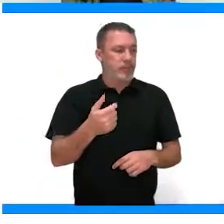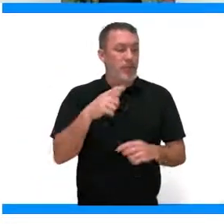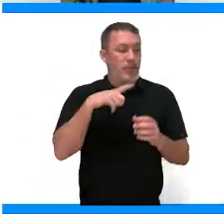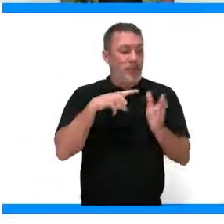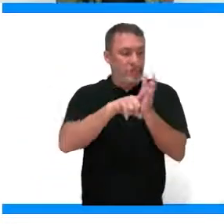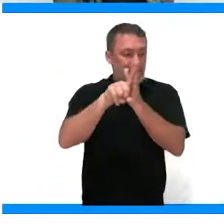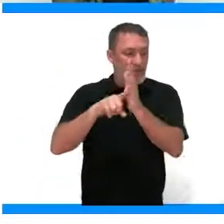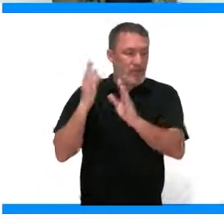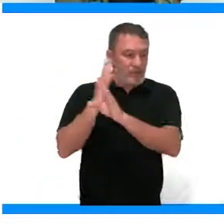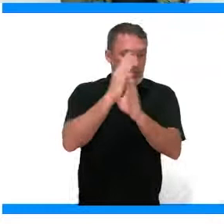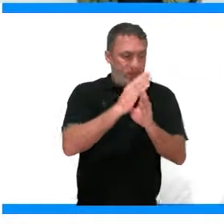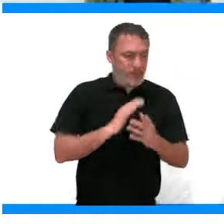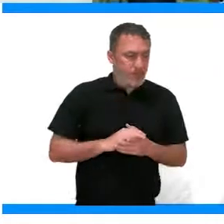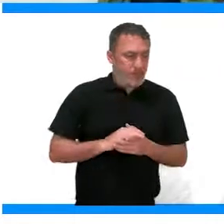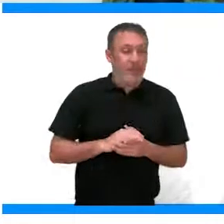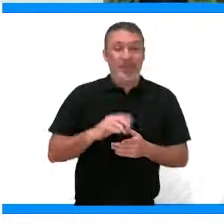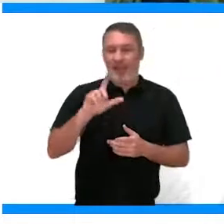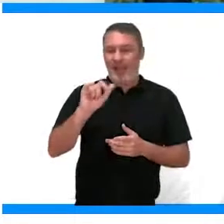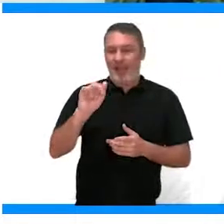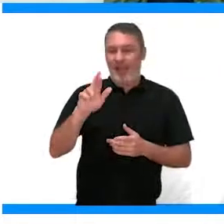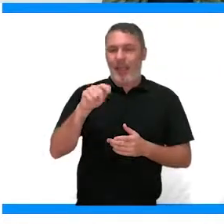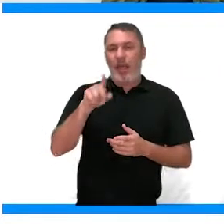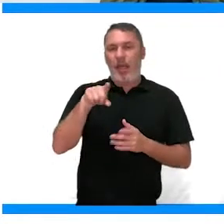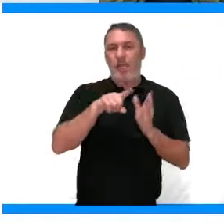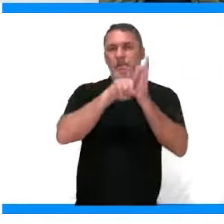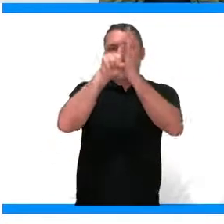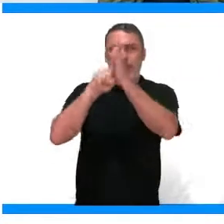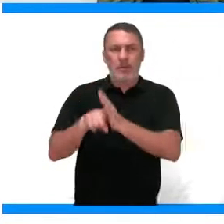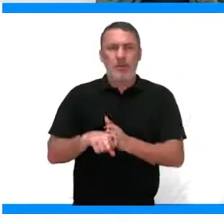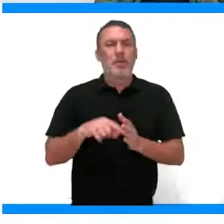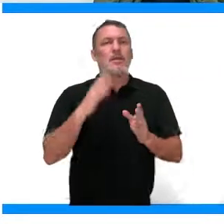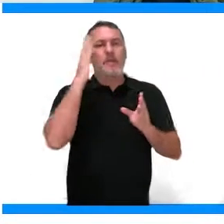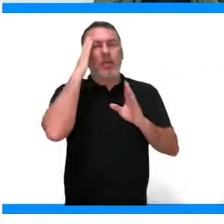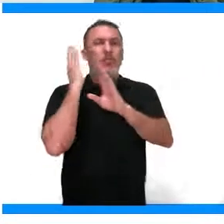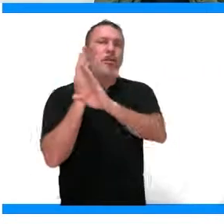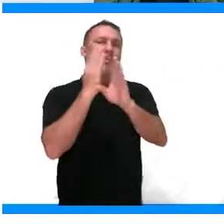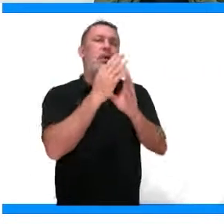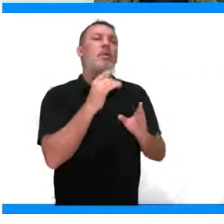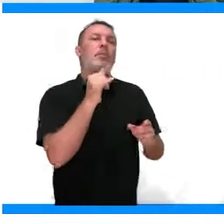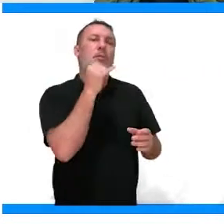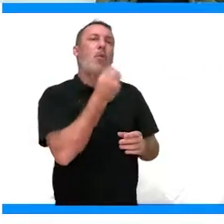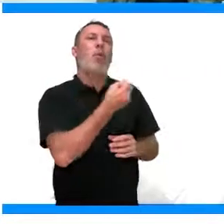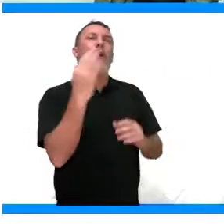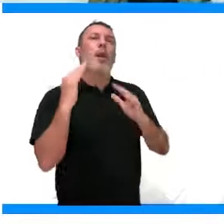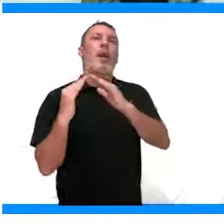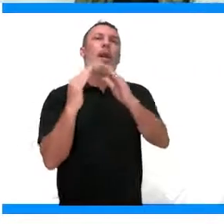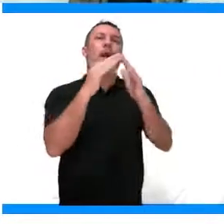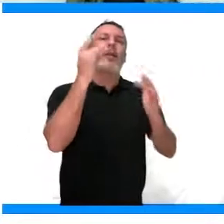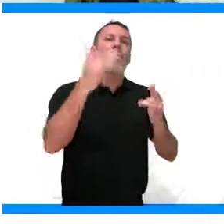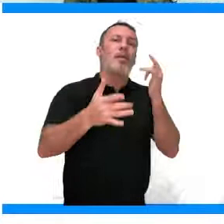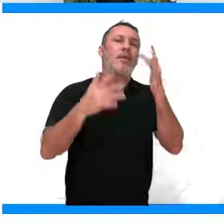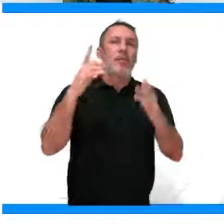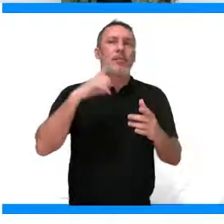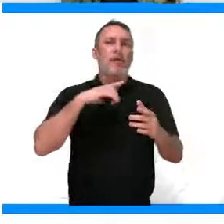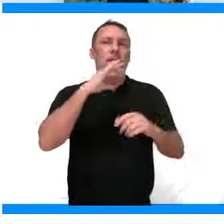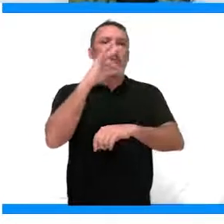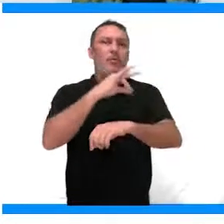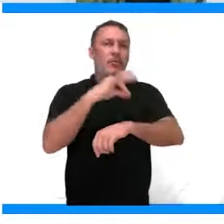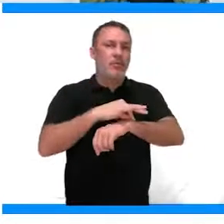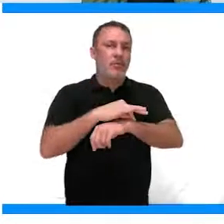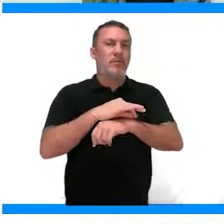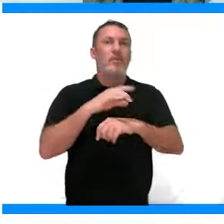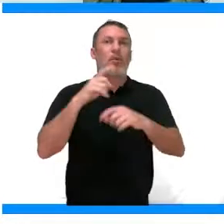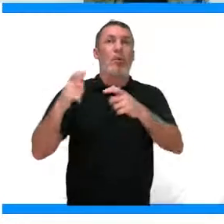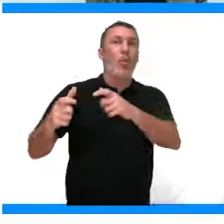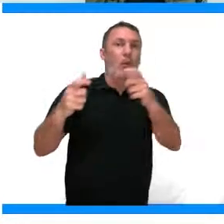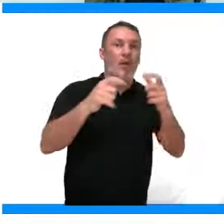mosquito Aedes aegypti. O Lira é dado pelo percentual do número de imóveis com focos do mosquito entre os